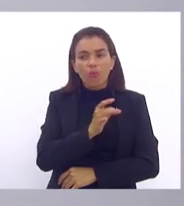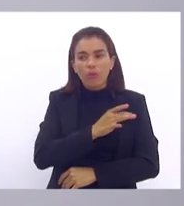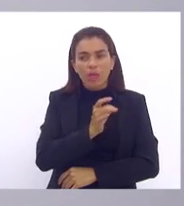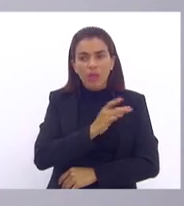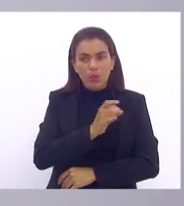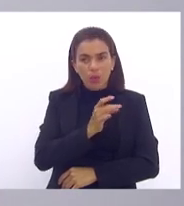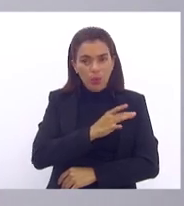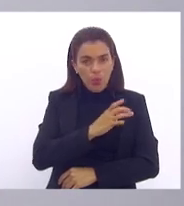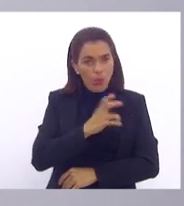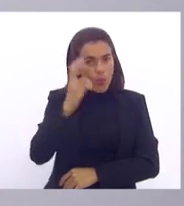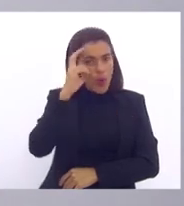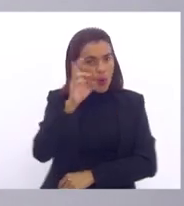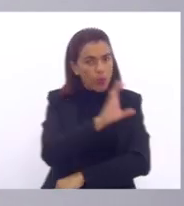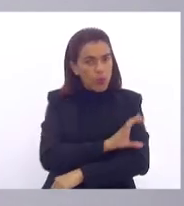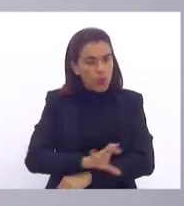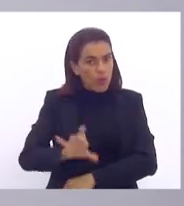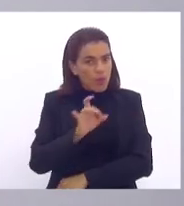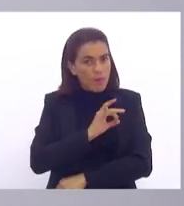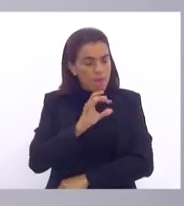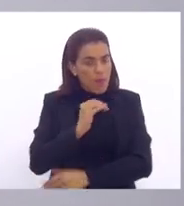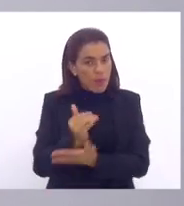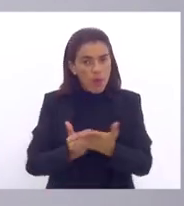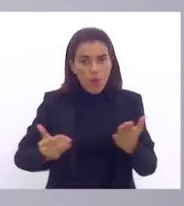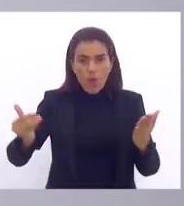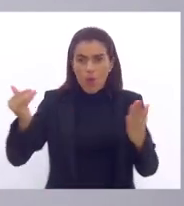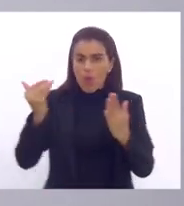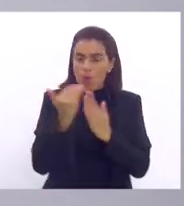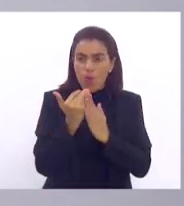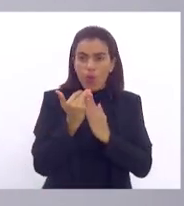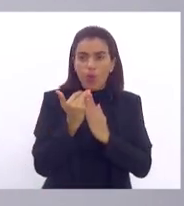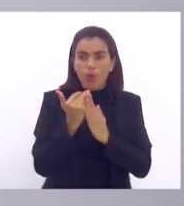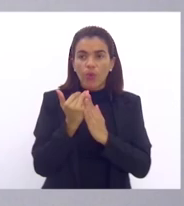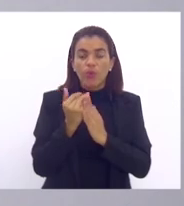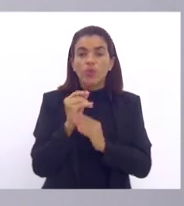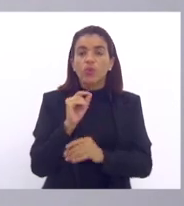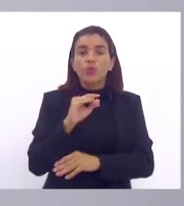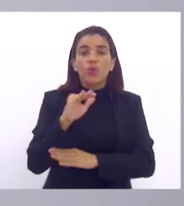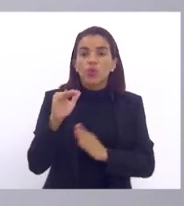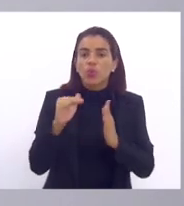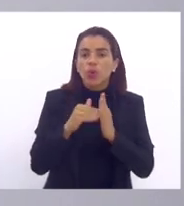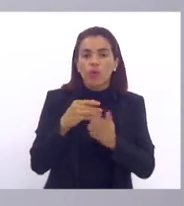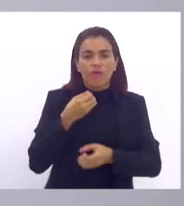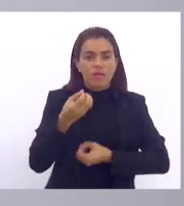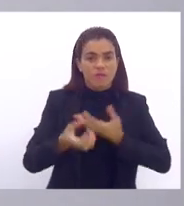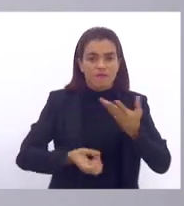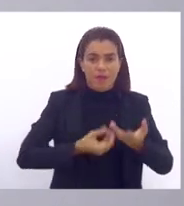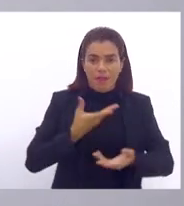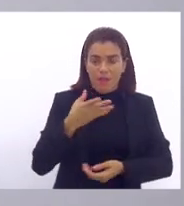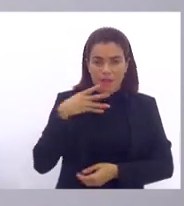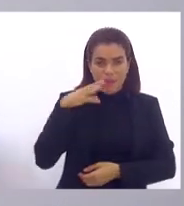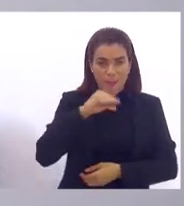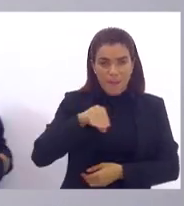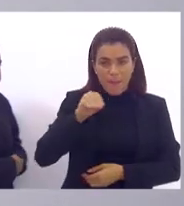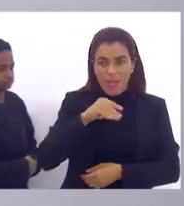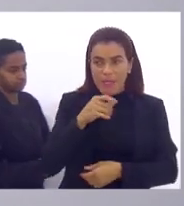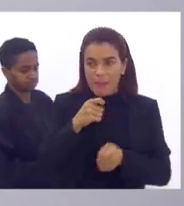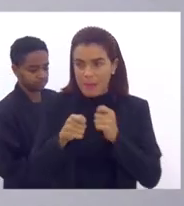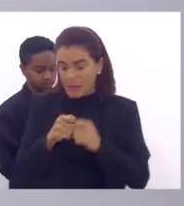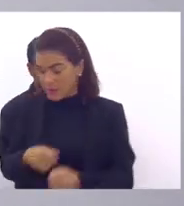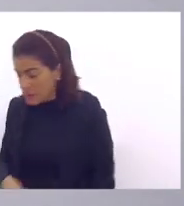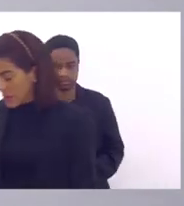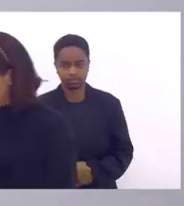cultura de medo absurda do que vai ser falado na imprensa a gente tem vivido A